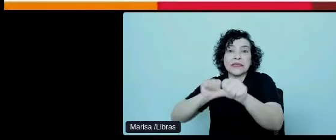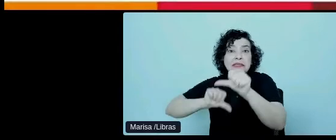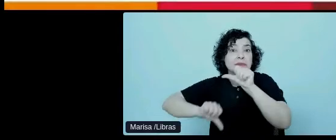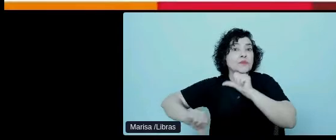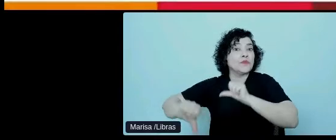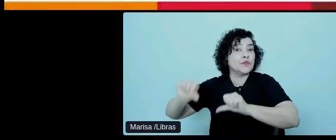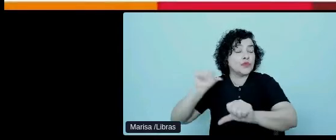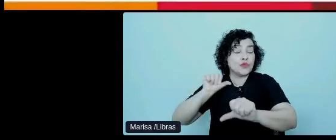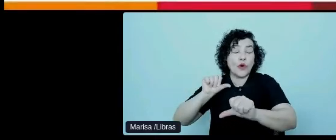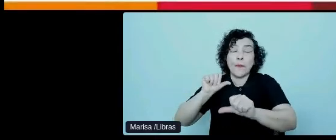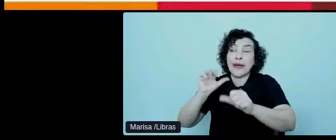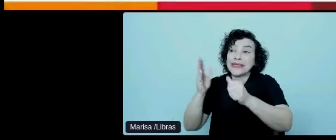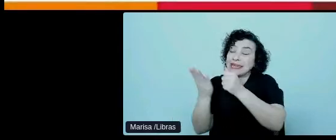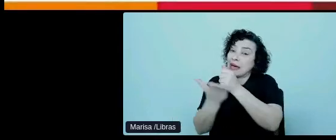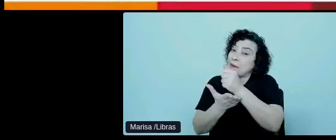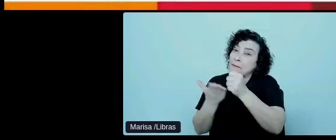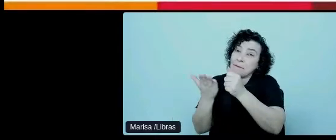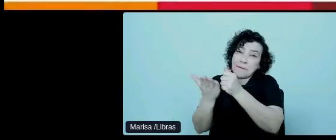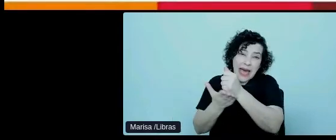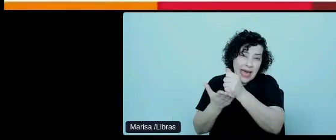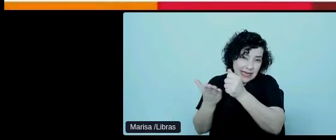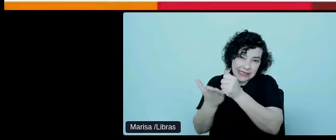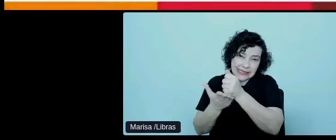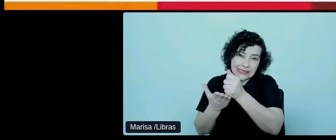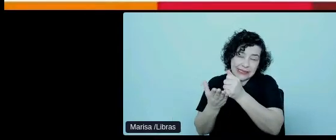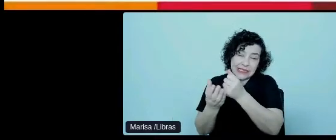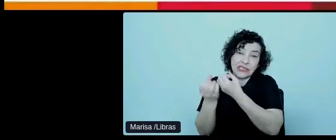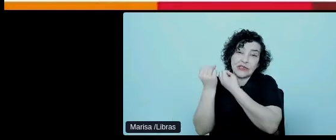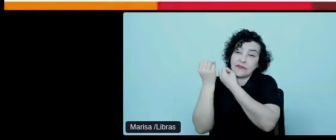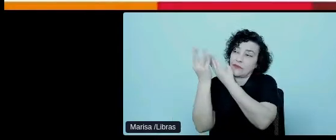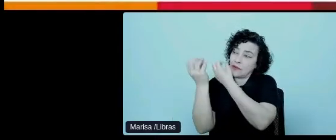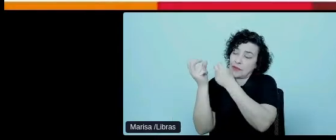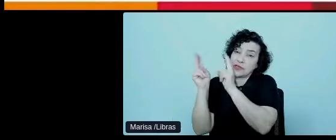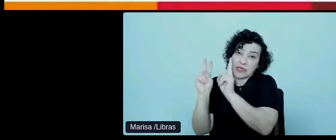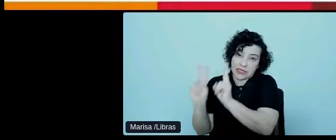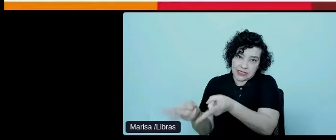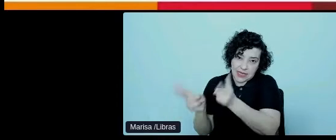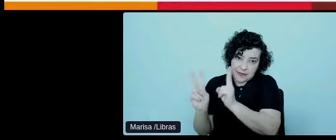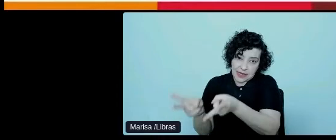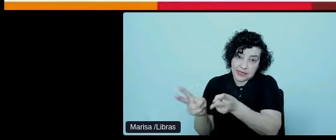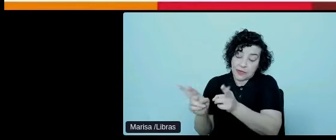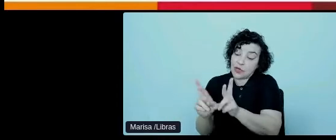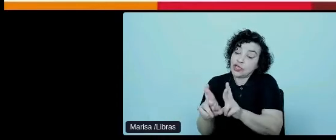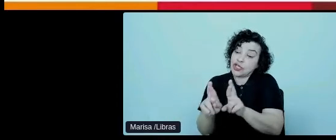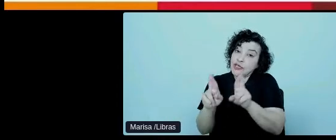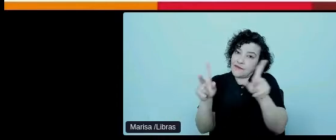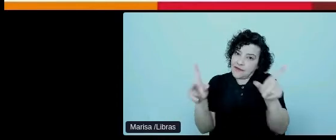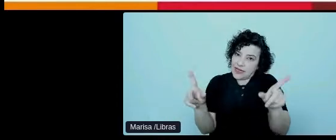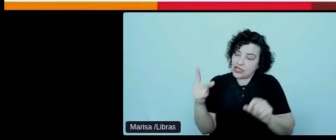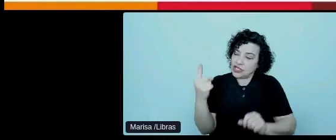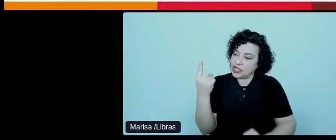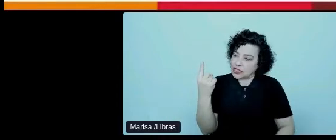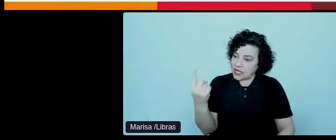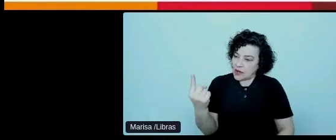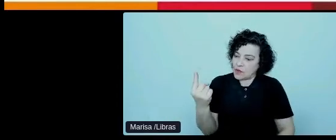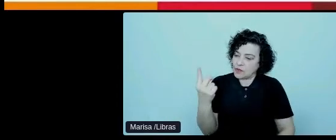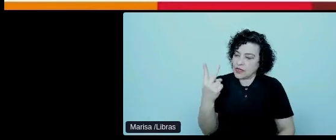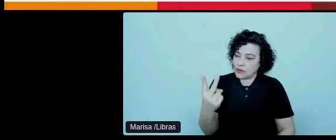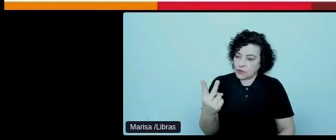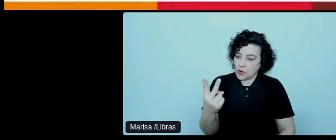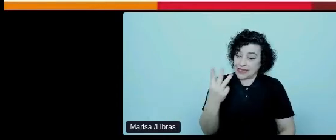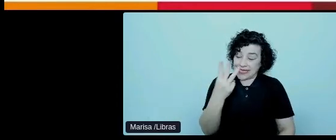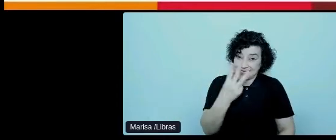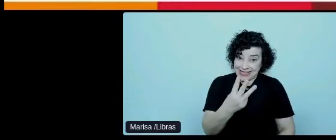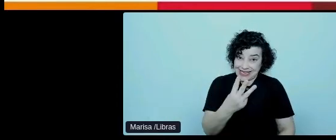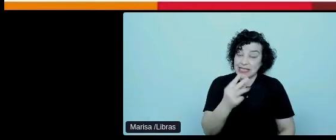a base continuou a mesma. O que difere a WCAG 1 da 2, da 3, é que muda